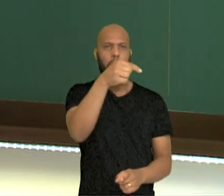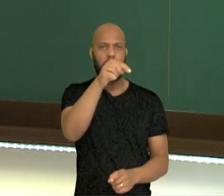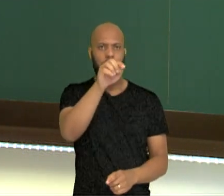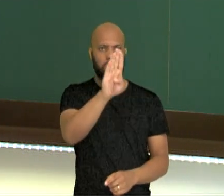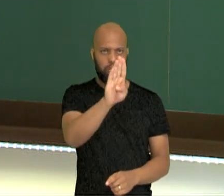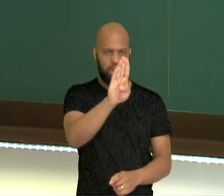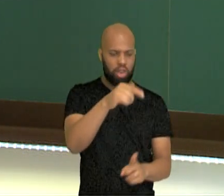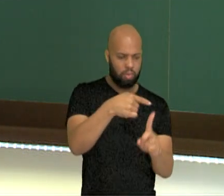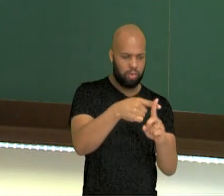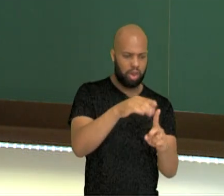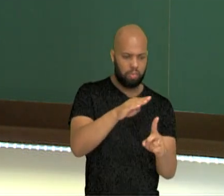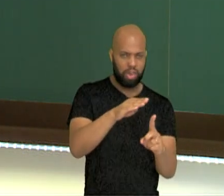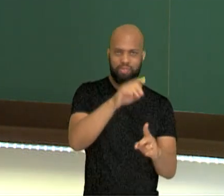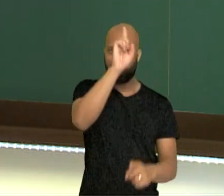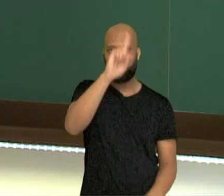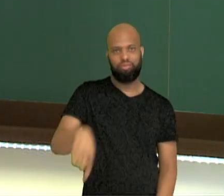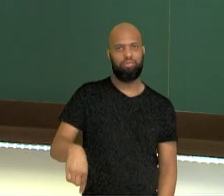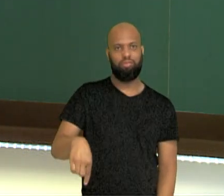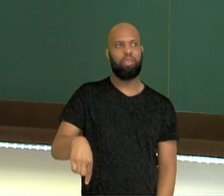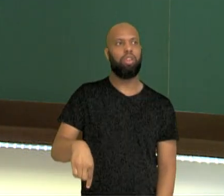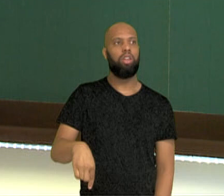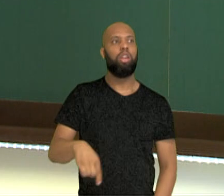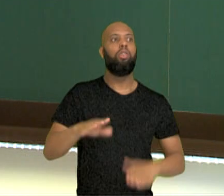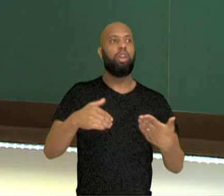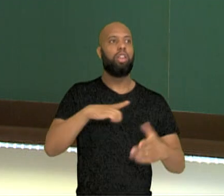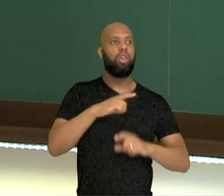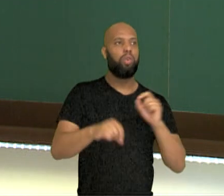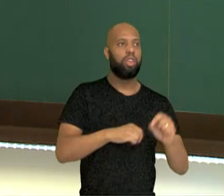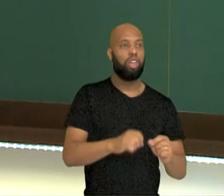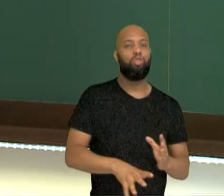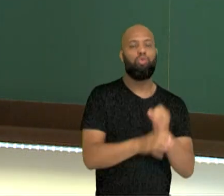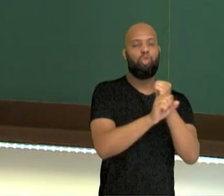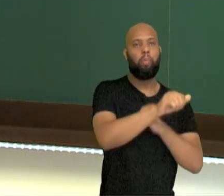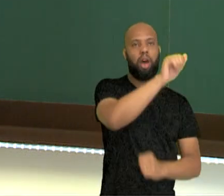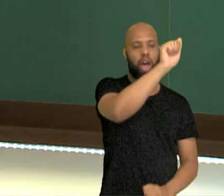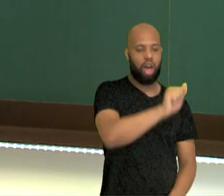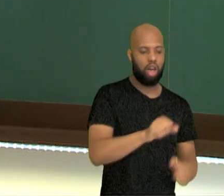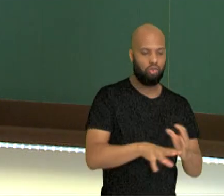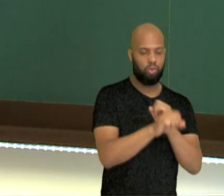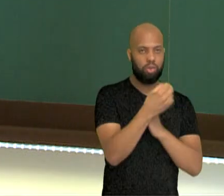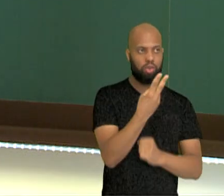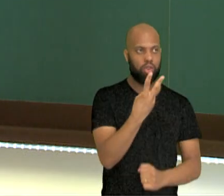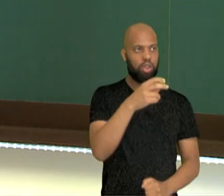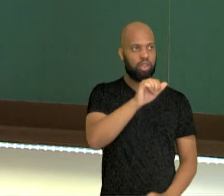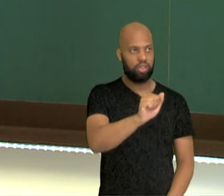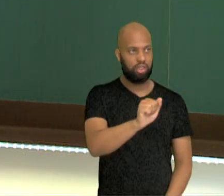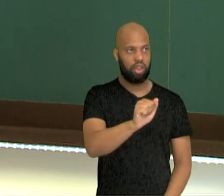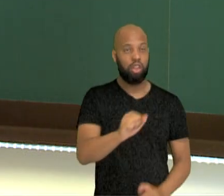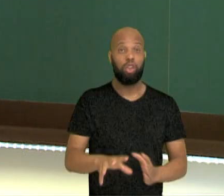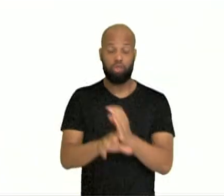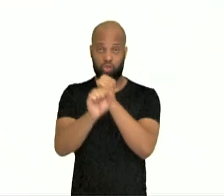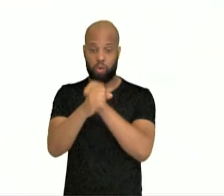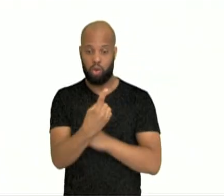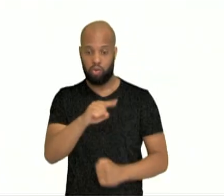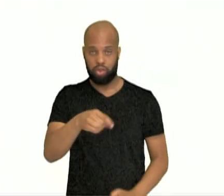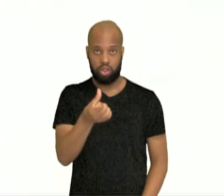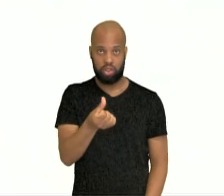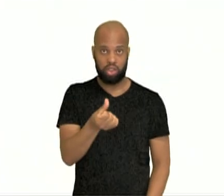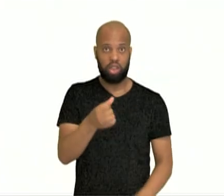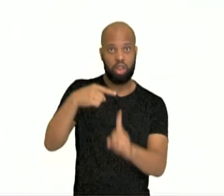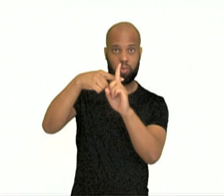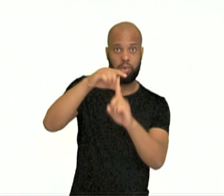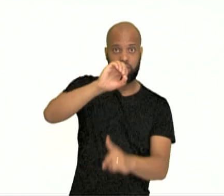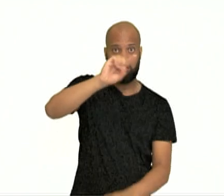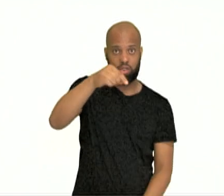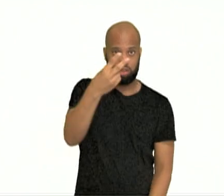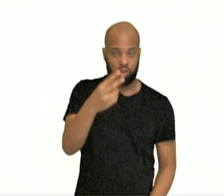tenho 2A igual a 1,8. Significa que o A vale 0,9. Notem que eu já descobri o valor do parâmetro A.